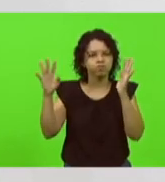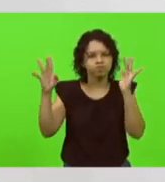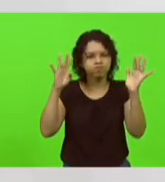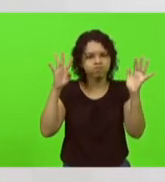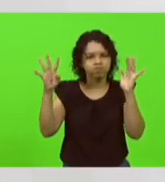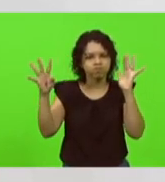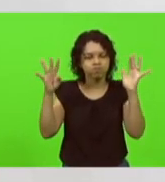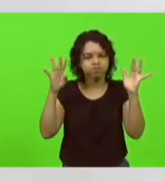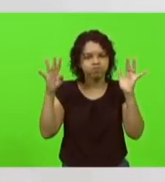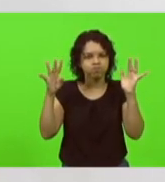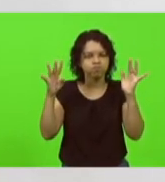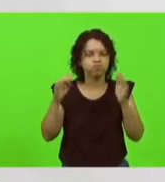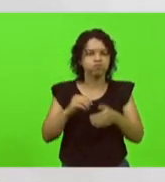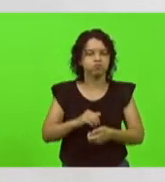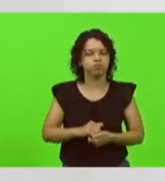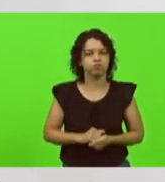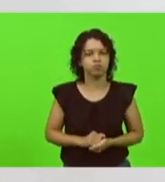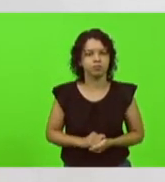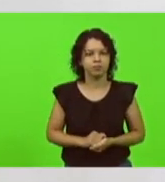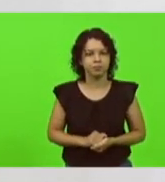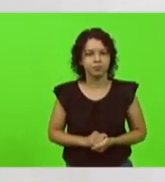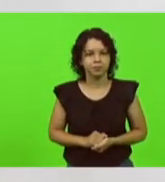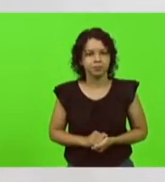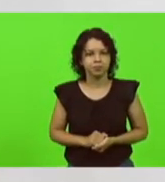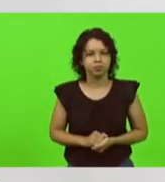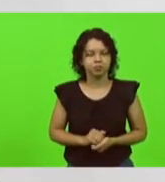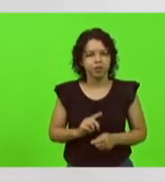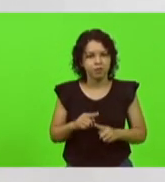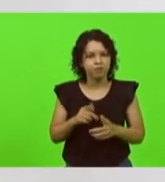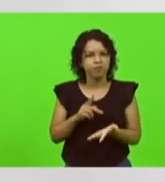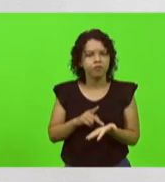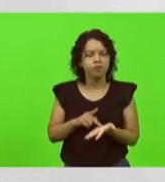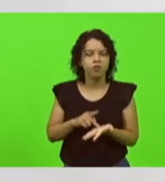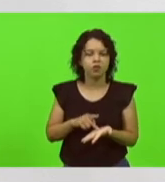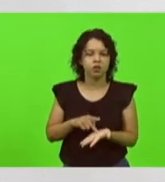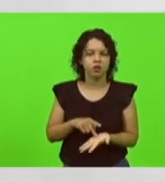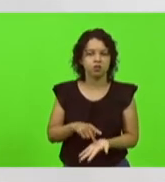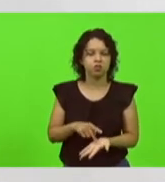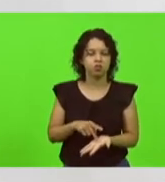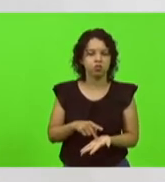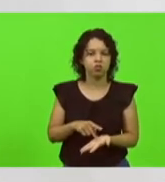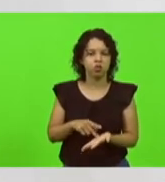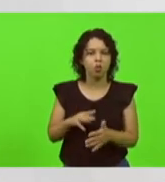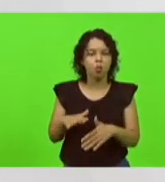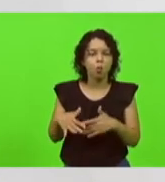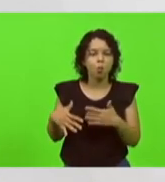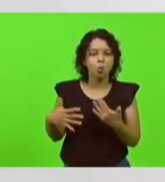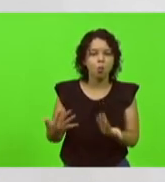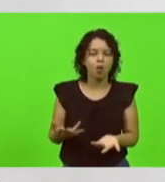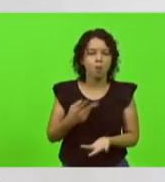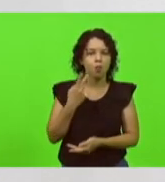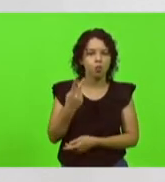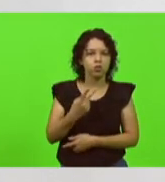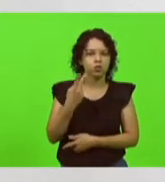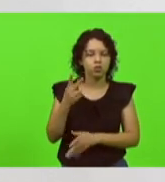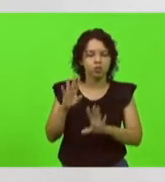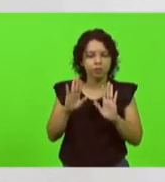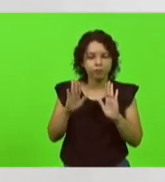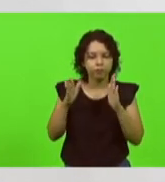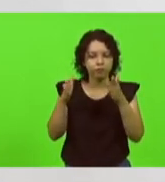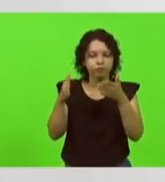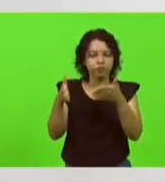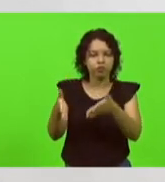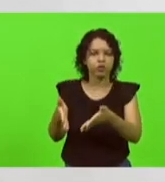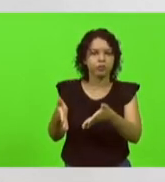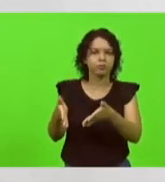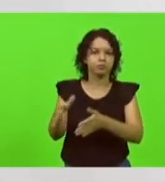Quais são, efetivamente, as políticas voltadas para esse setor?